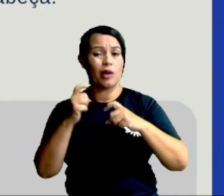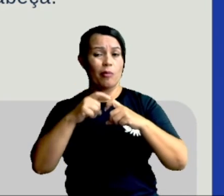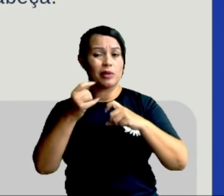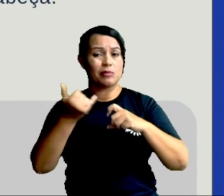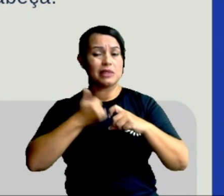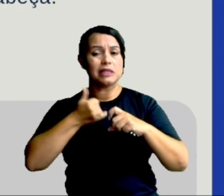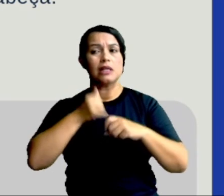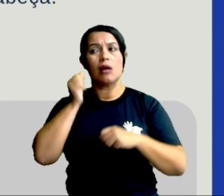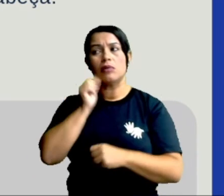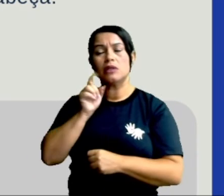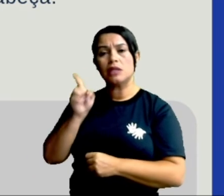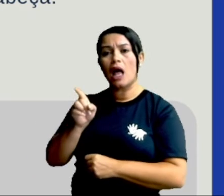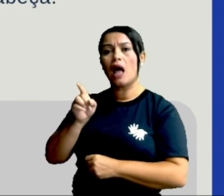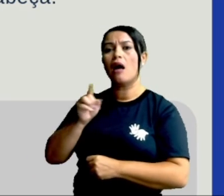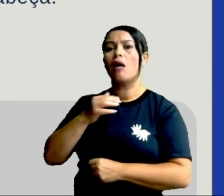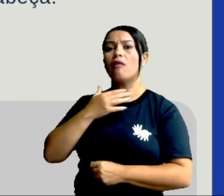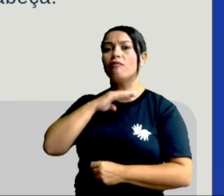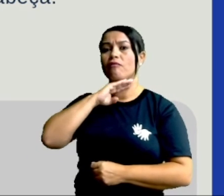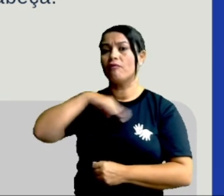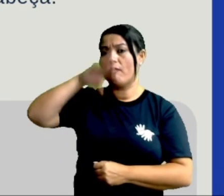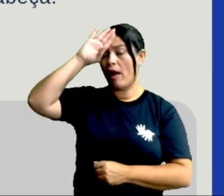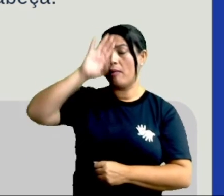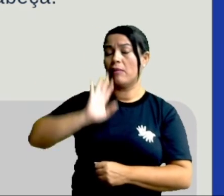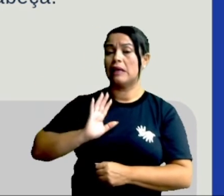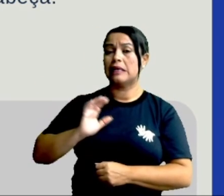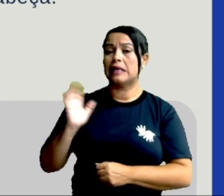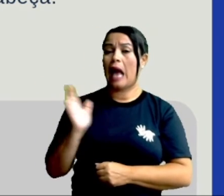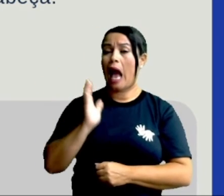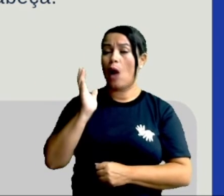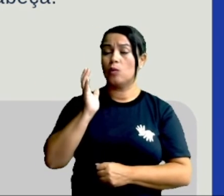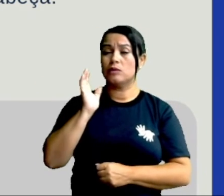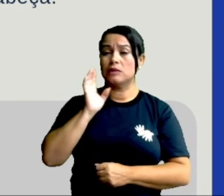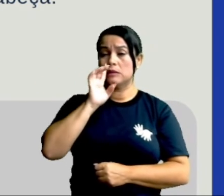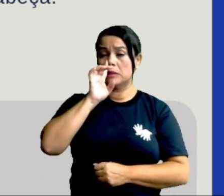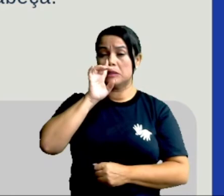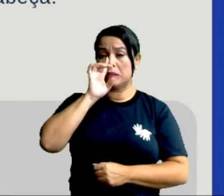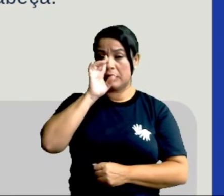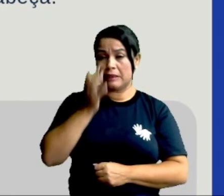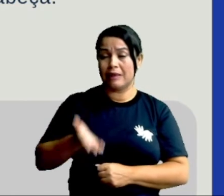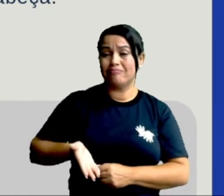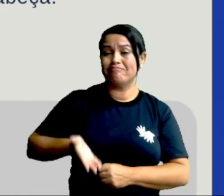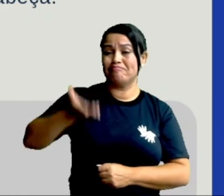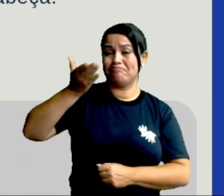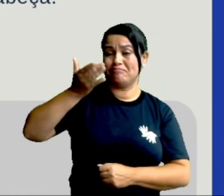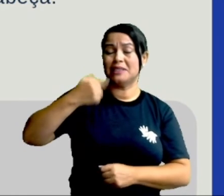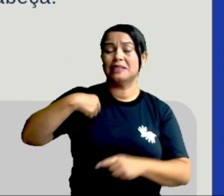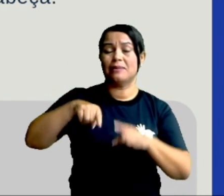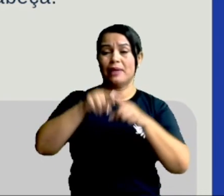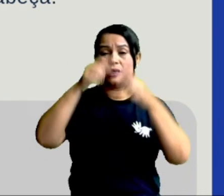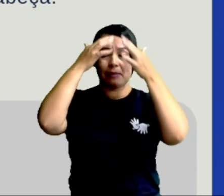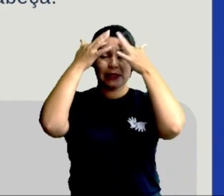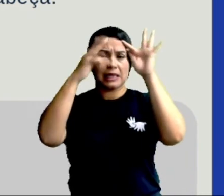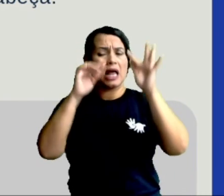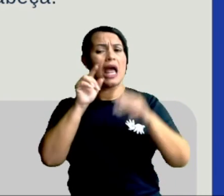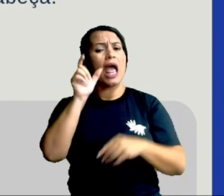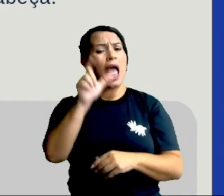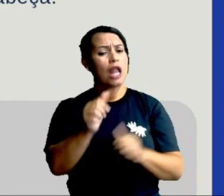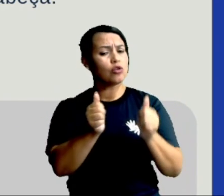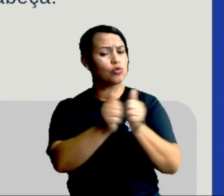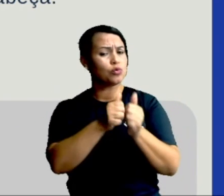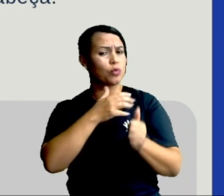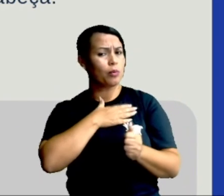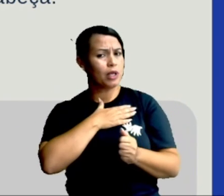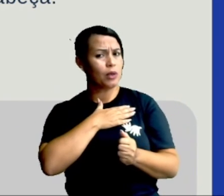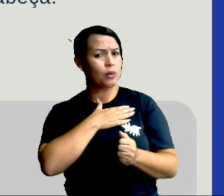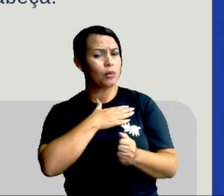alta, além disso está se queixando de dor de cabeça. Eles foram educados comigo, mas deixaram transparecer a